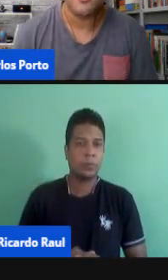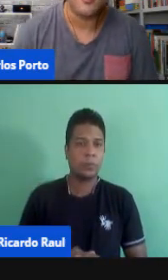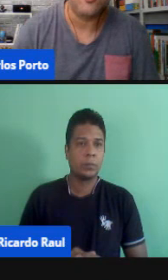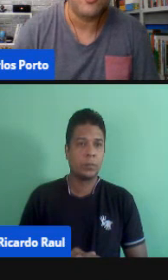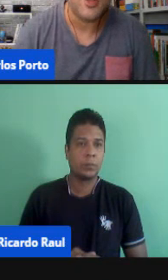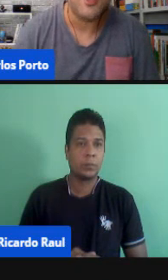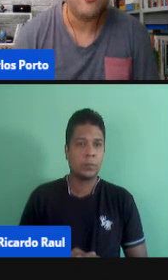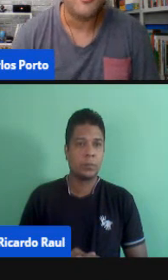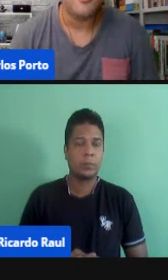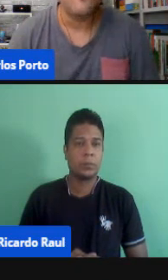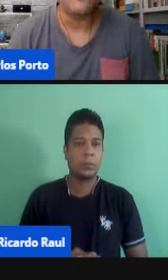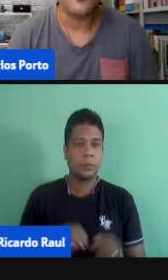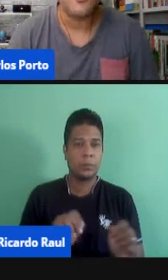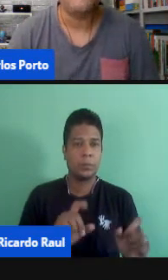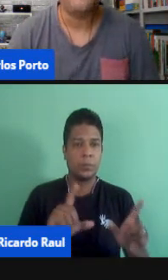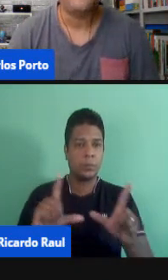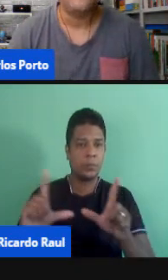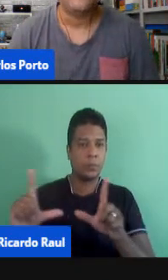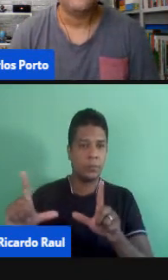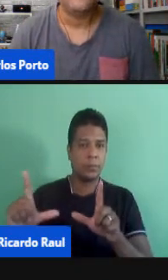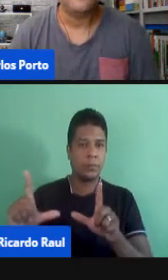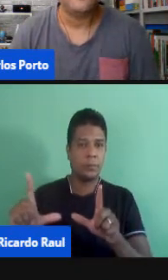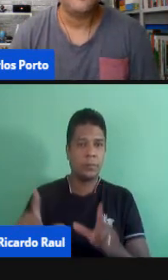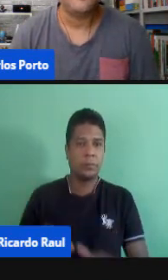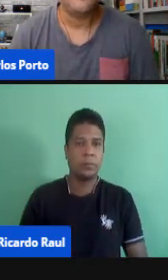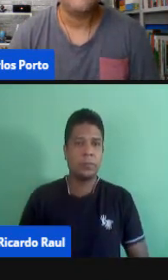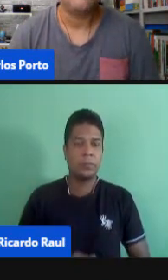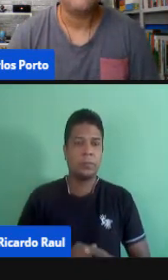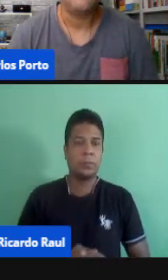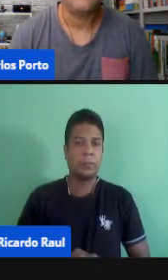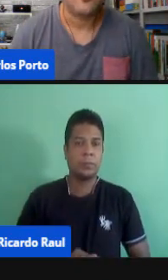eu só passar aqui um slide, vamos lá?